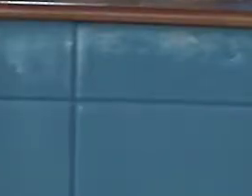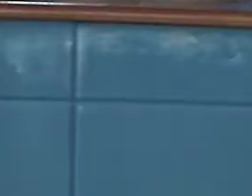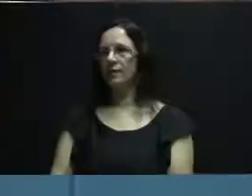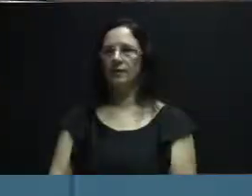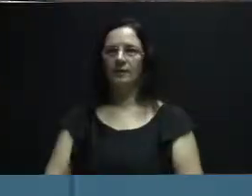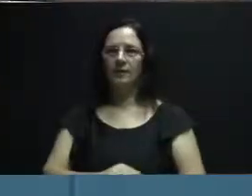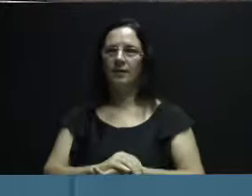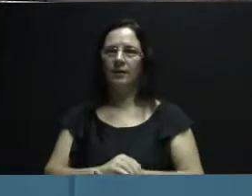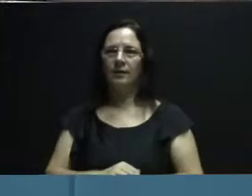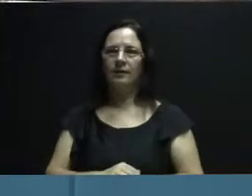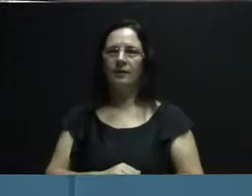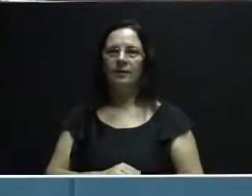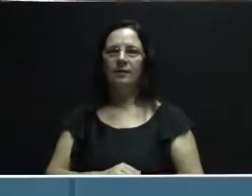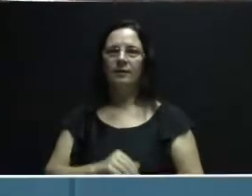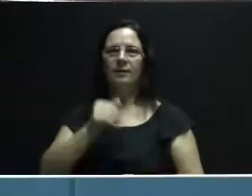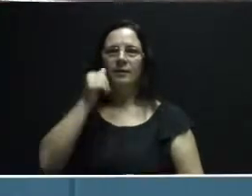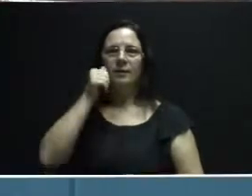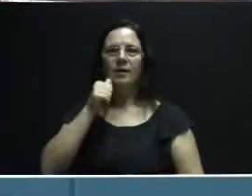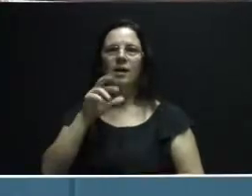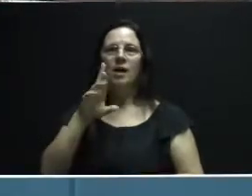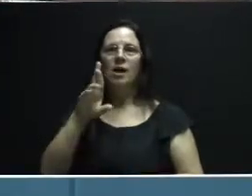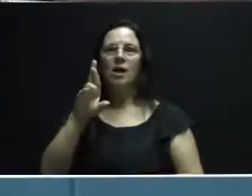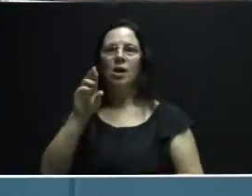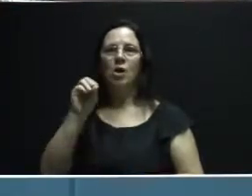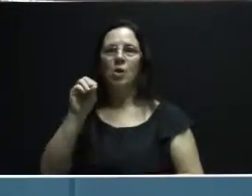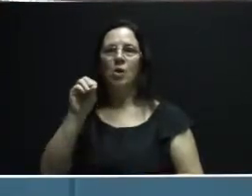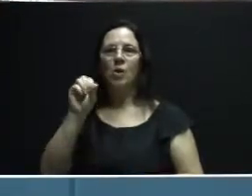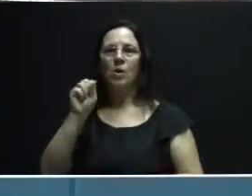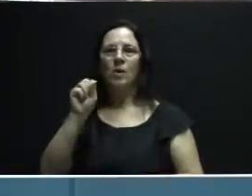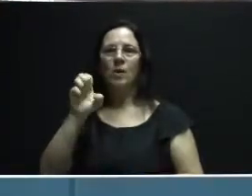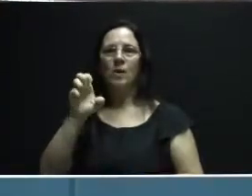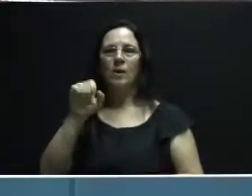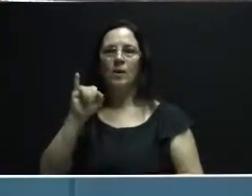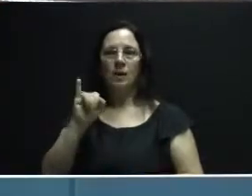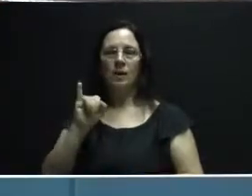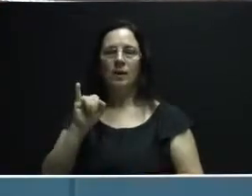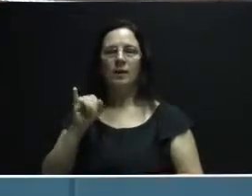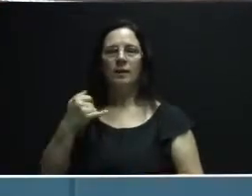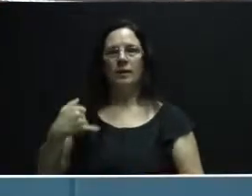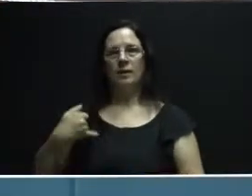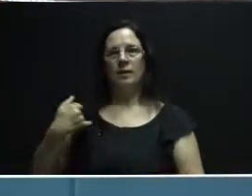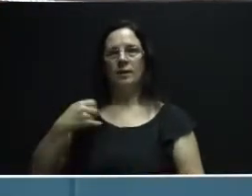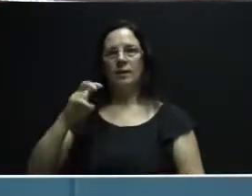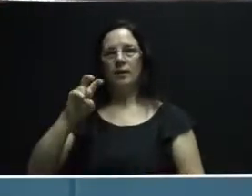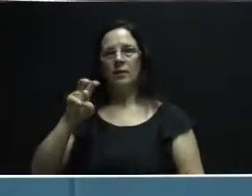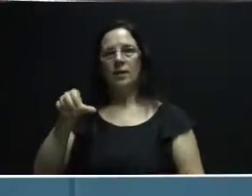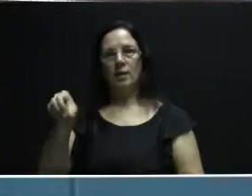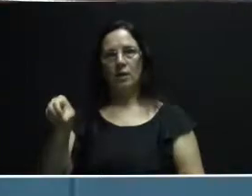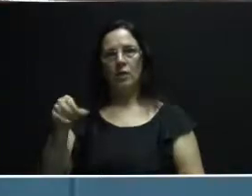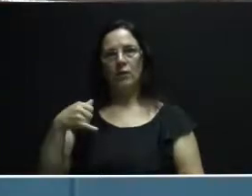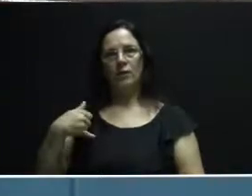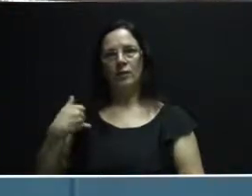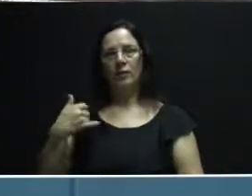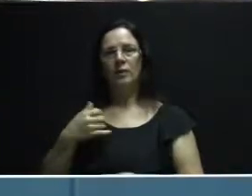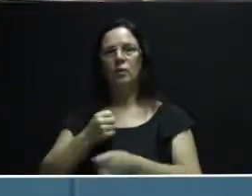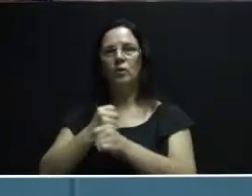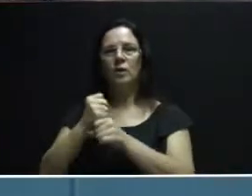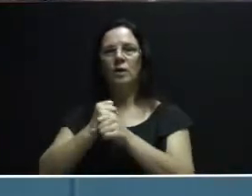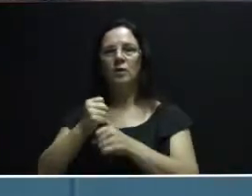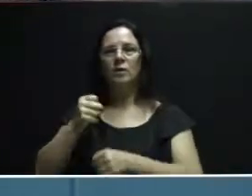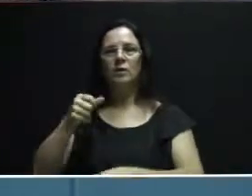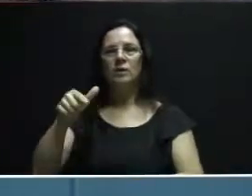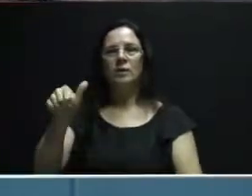Roseli Bueno Gonçalves tem 59 anos. Em 1982, graduou-se